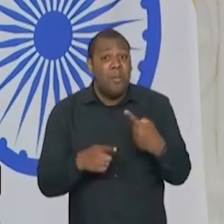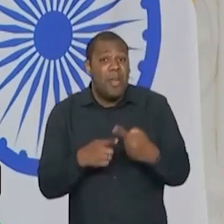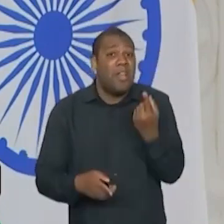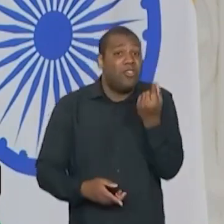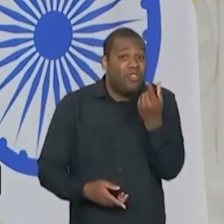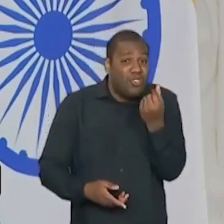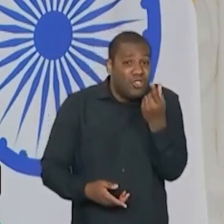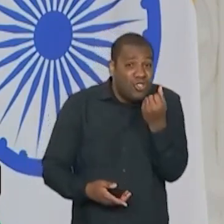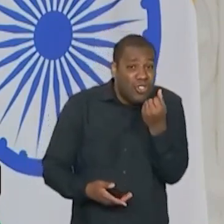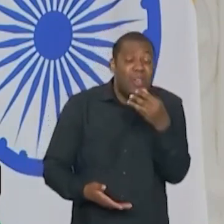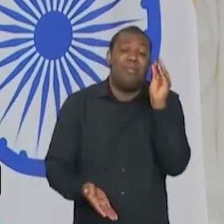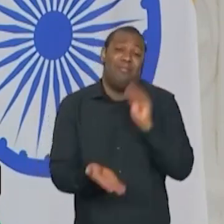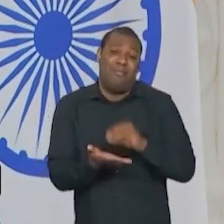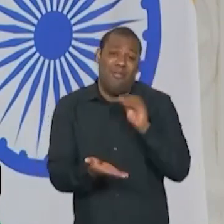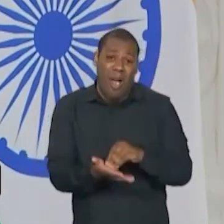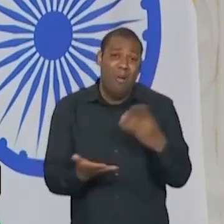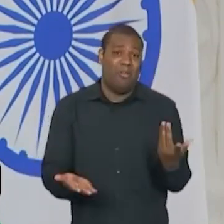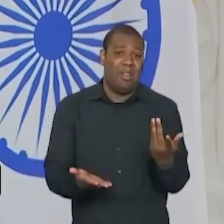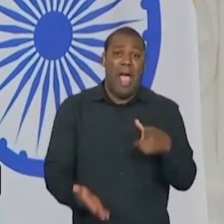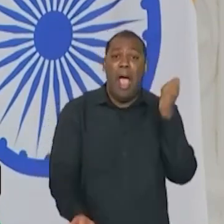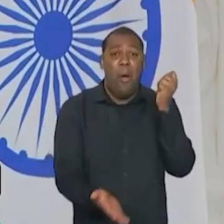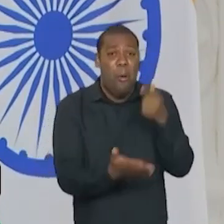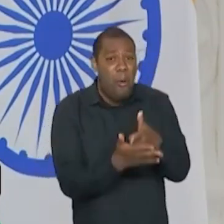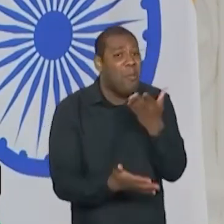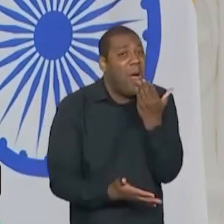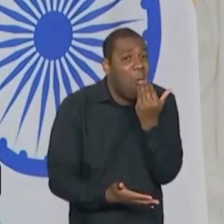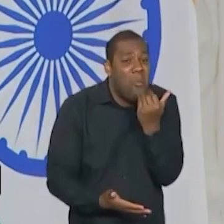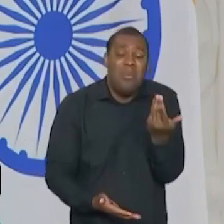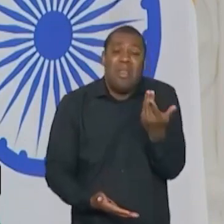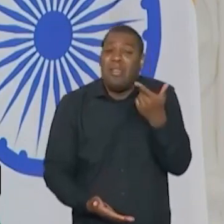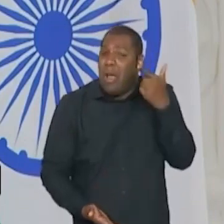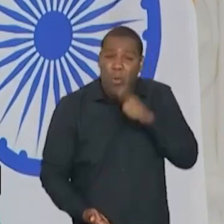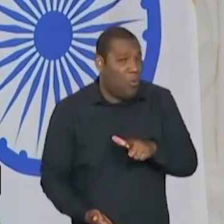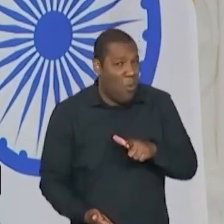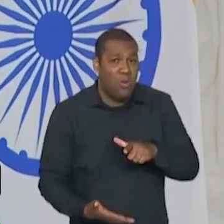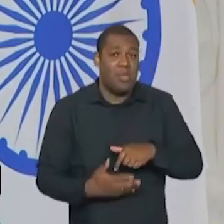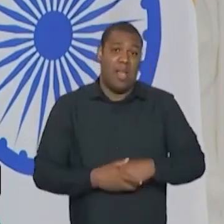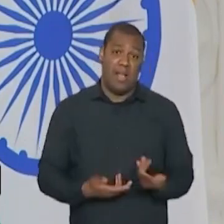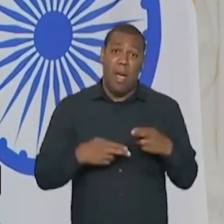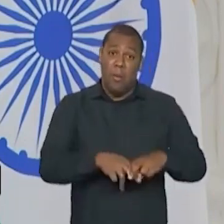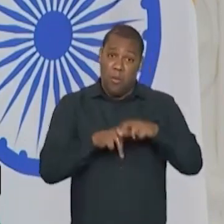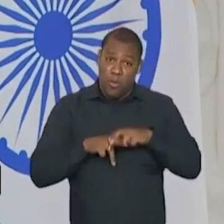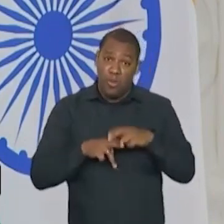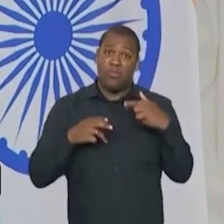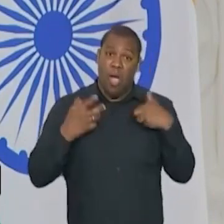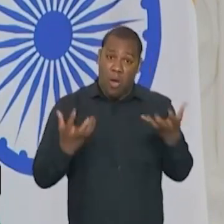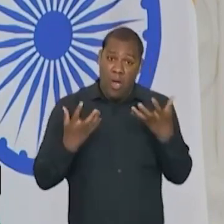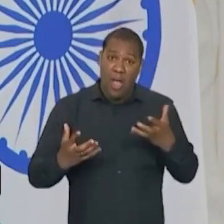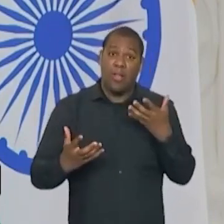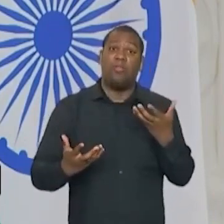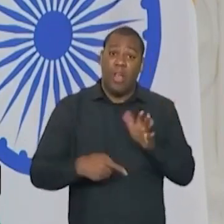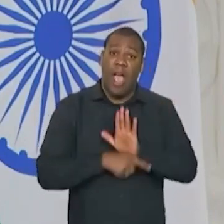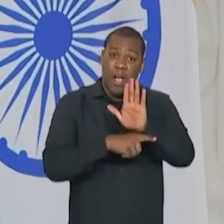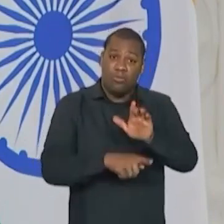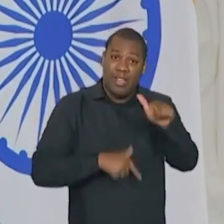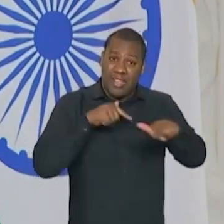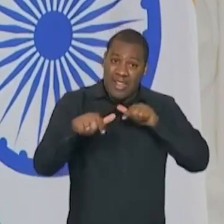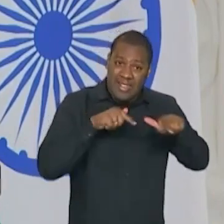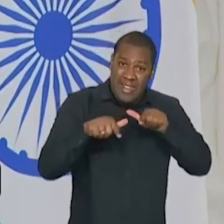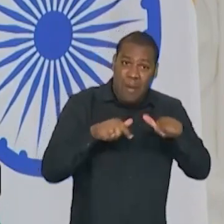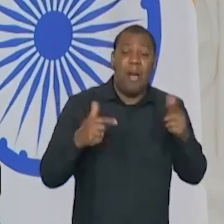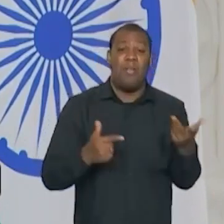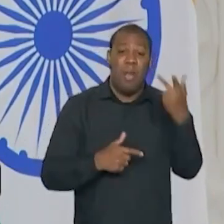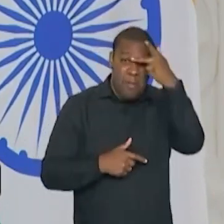Obviamente que é a falta de dinheiro. É por isso que eu tenho obsessão pelo emprego, porque o emprego é a forma mais correta de você